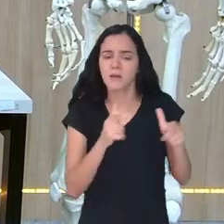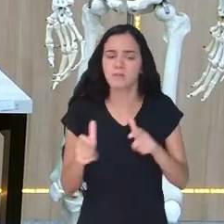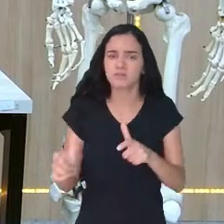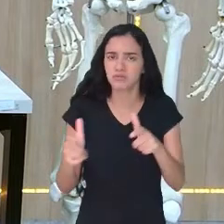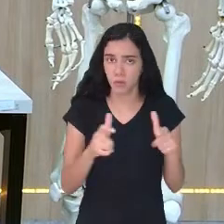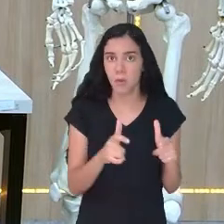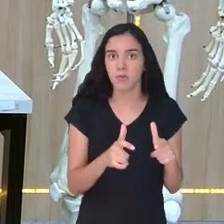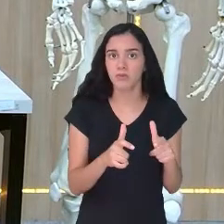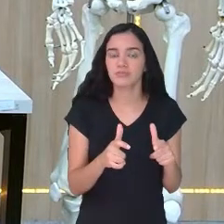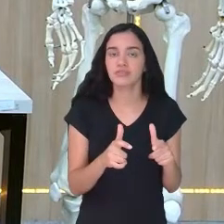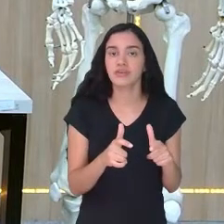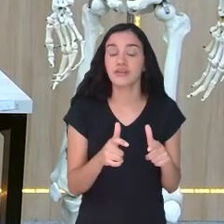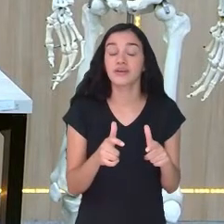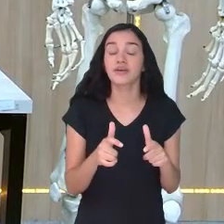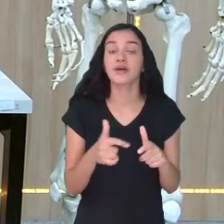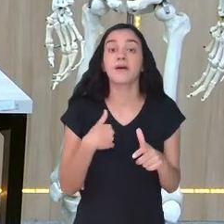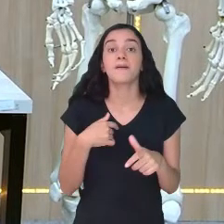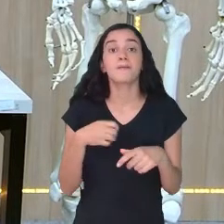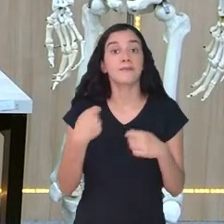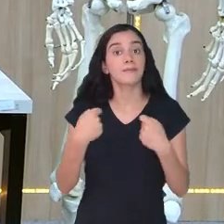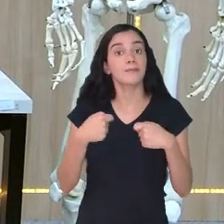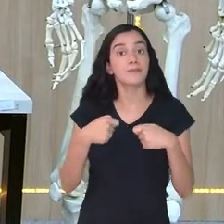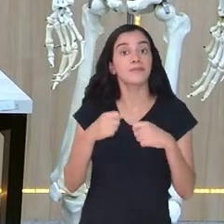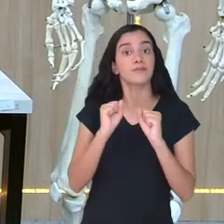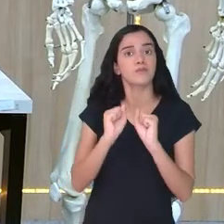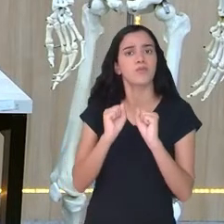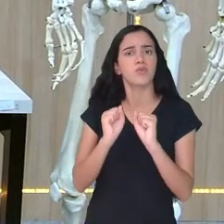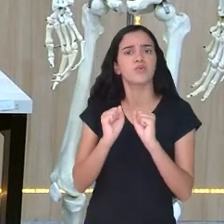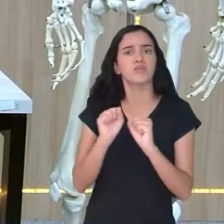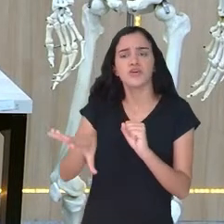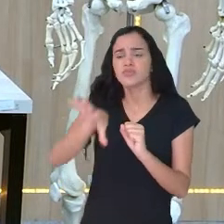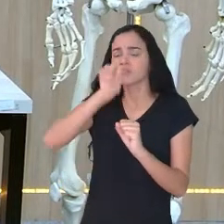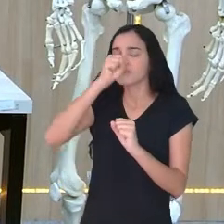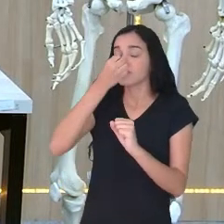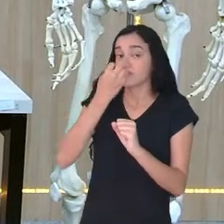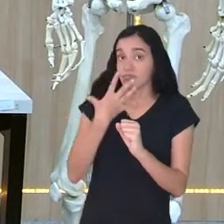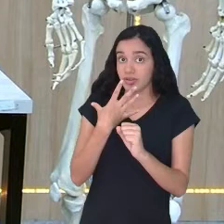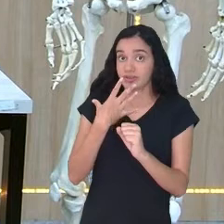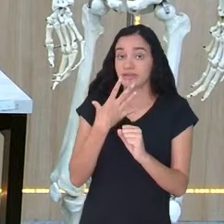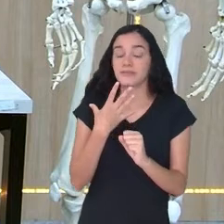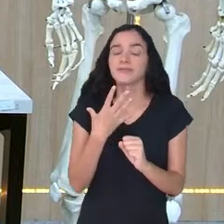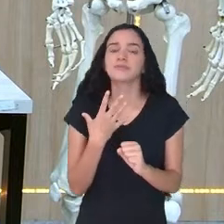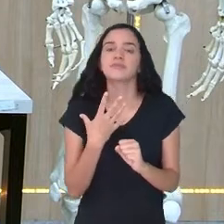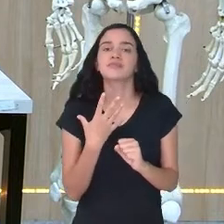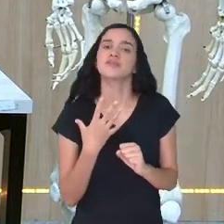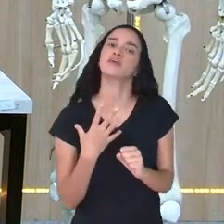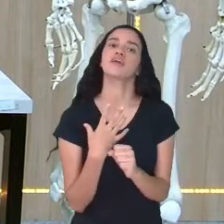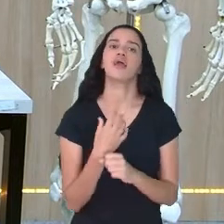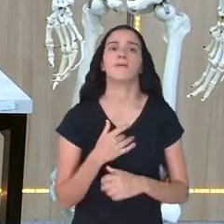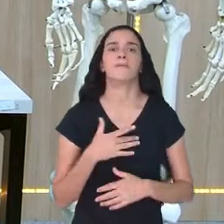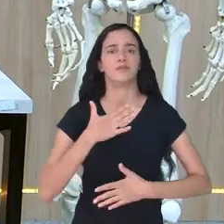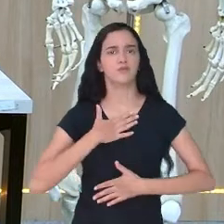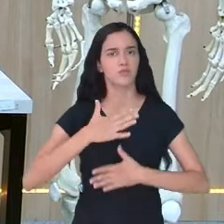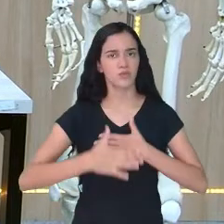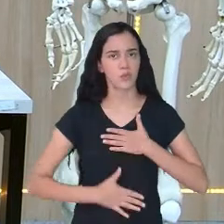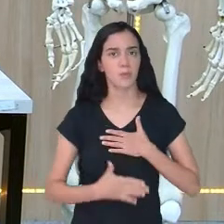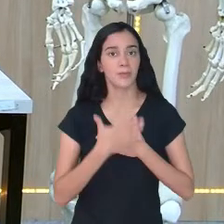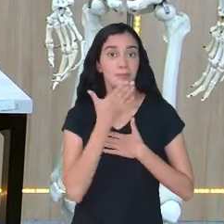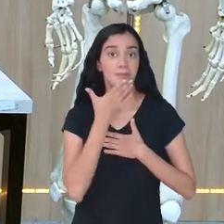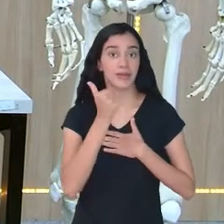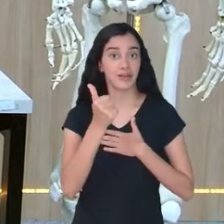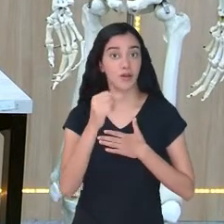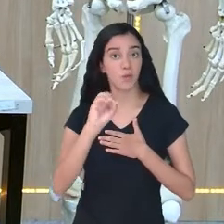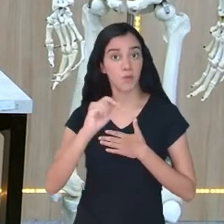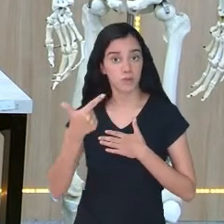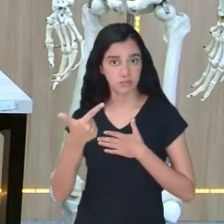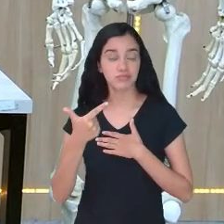ambientes para a gente poder respirar bem e mandar para a parte, né, de distribuição do nosso corpo melhor oxigênio